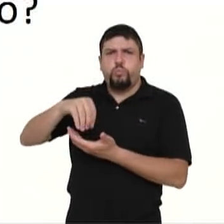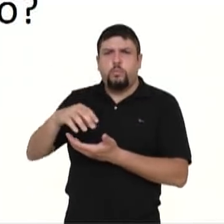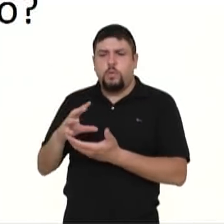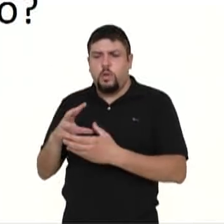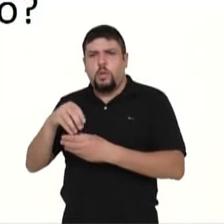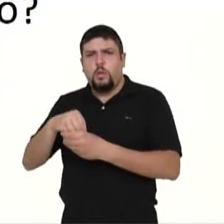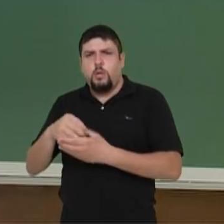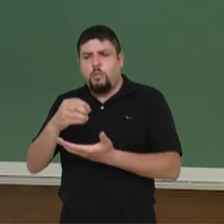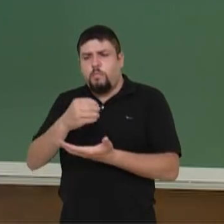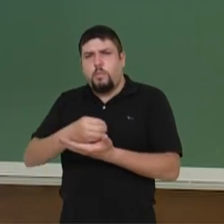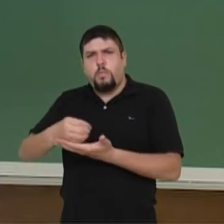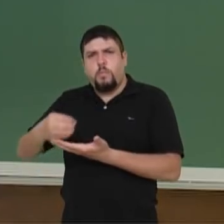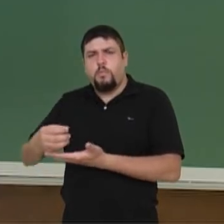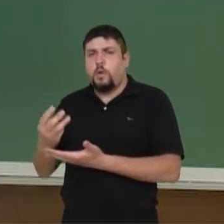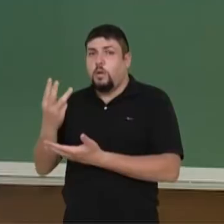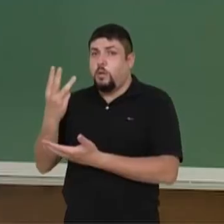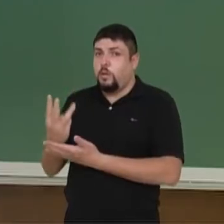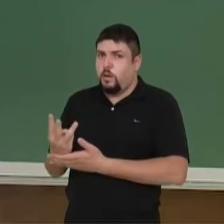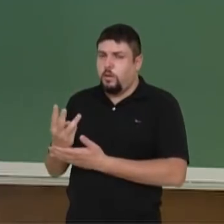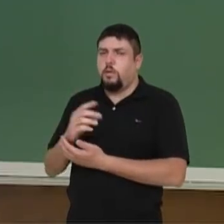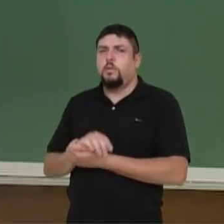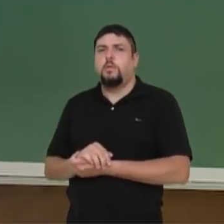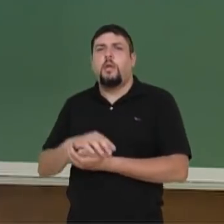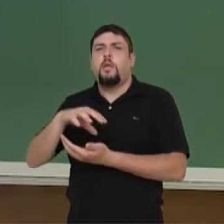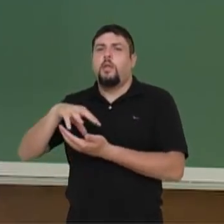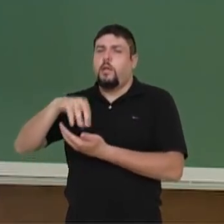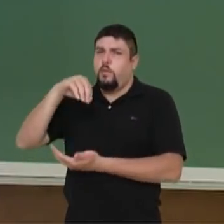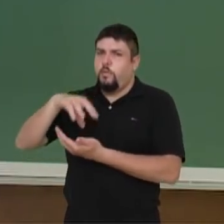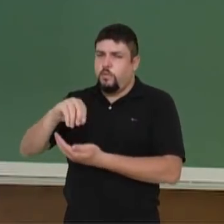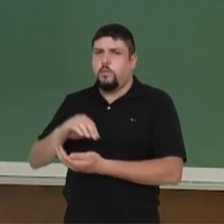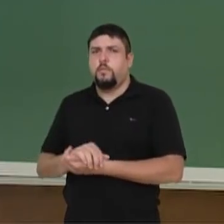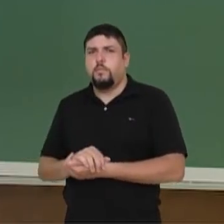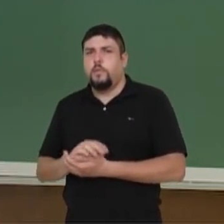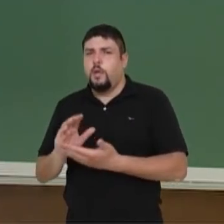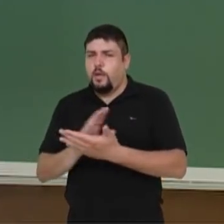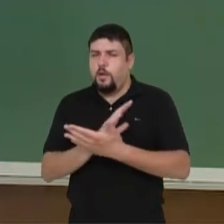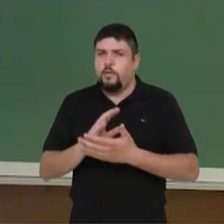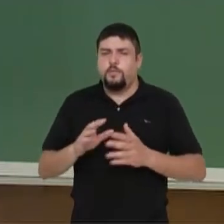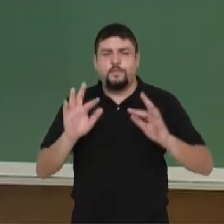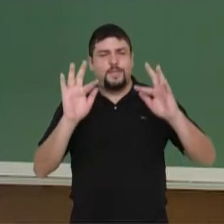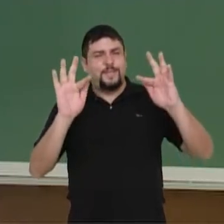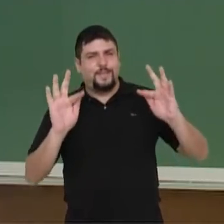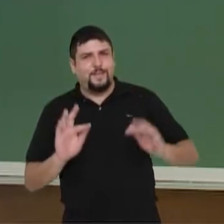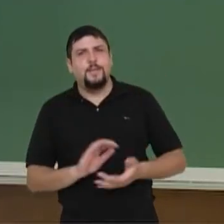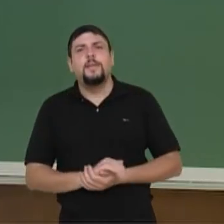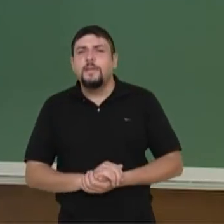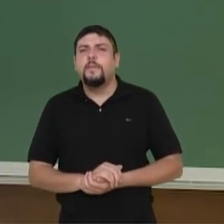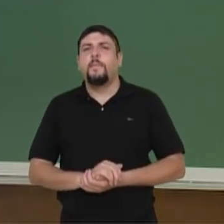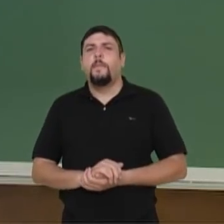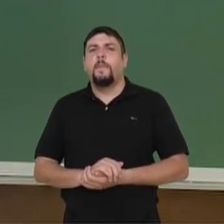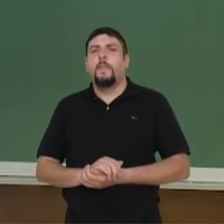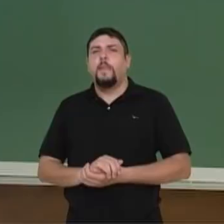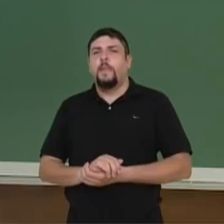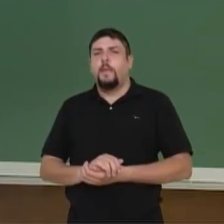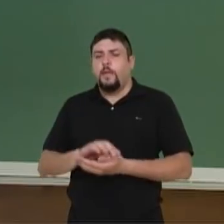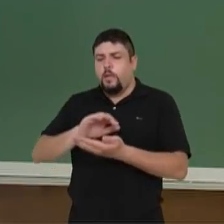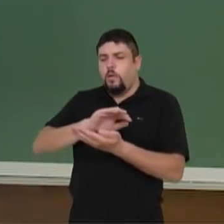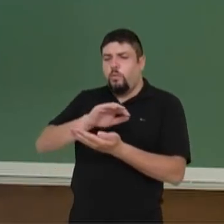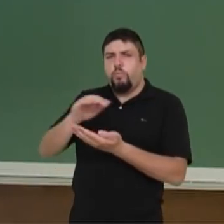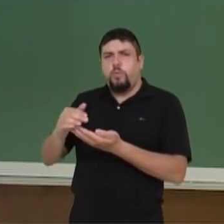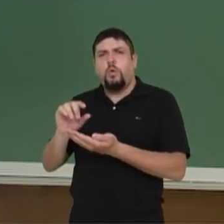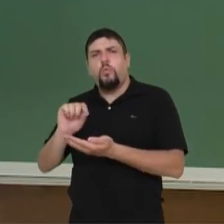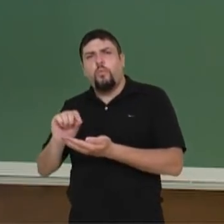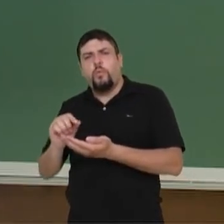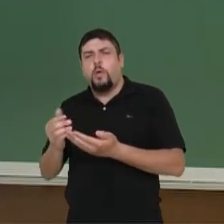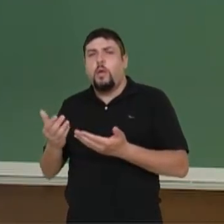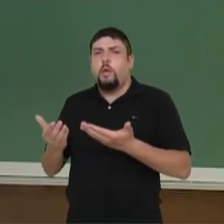cada. Tá? Estamos falando de coxinha, algumas pessoas já ficam mais felizes, com certeza. O rótulo apresenta a informação sobre o